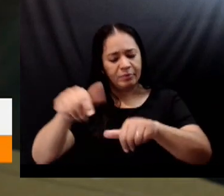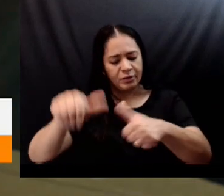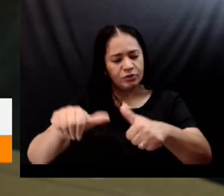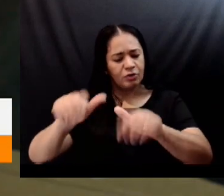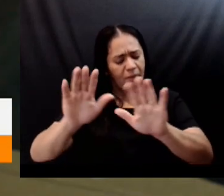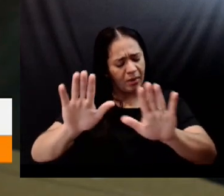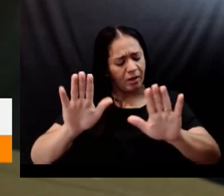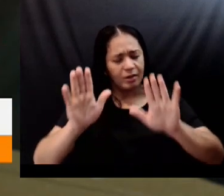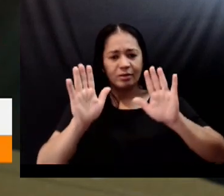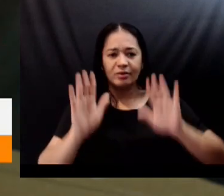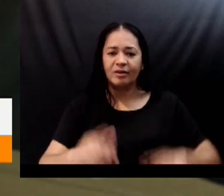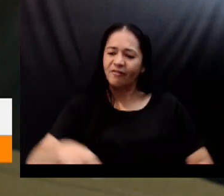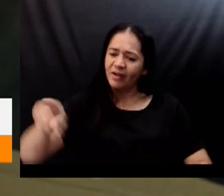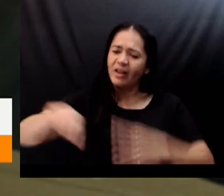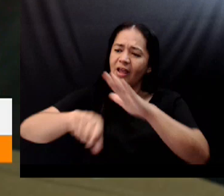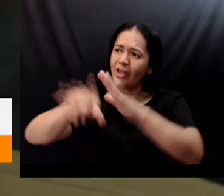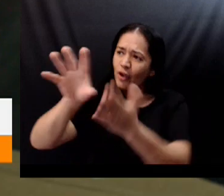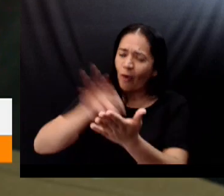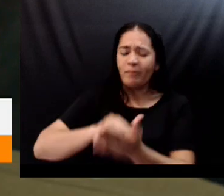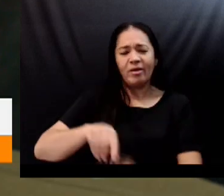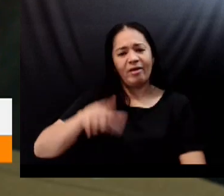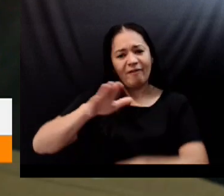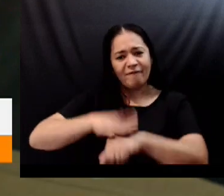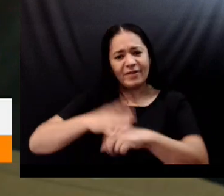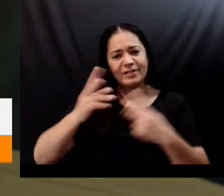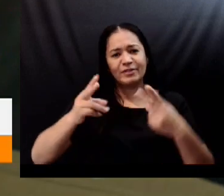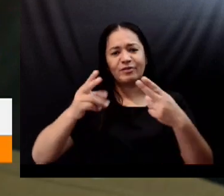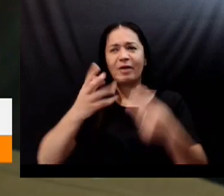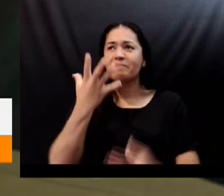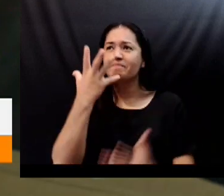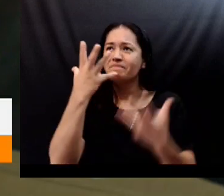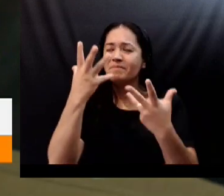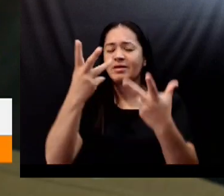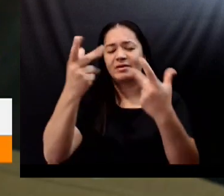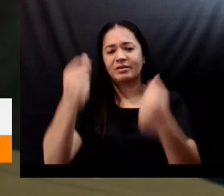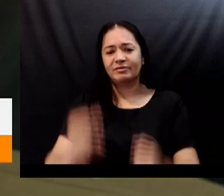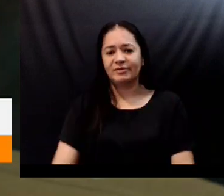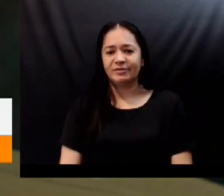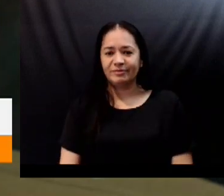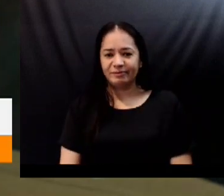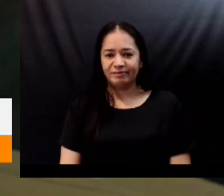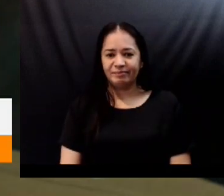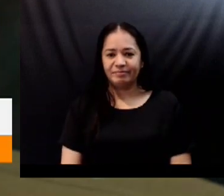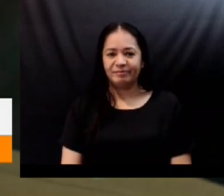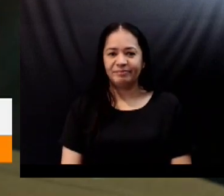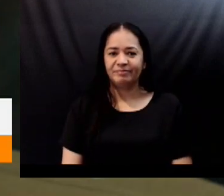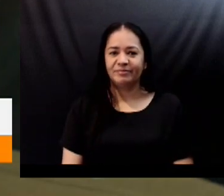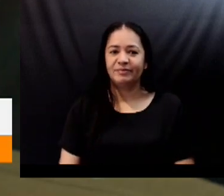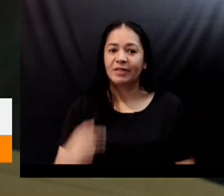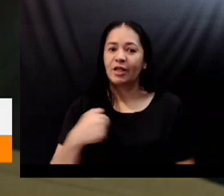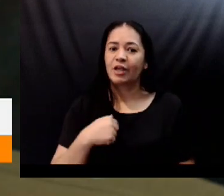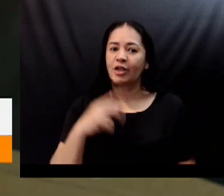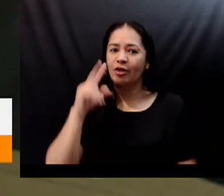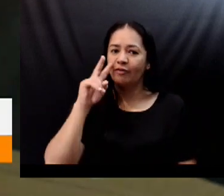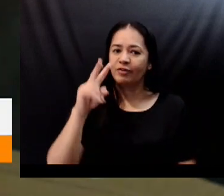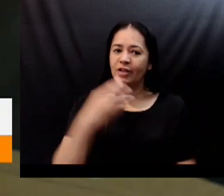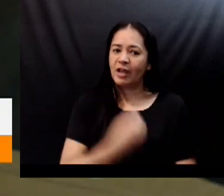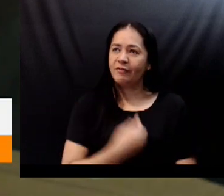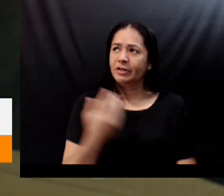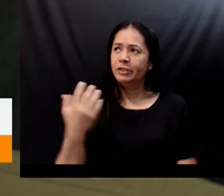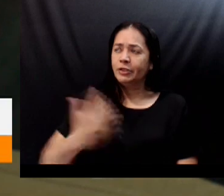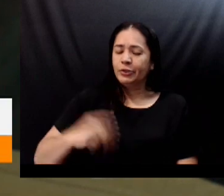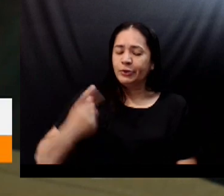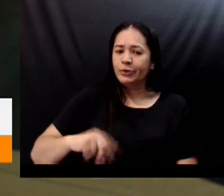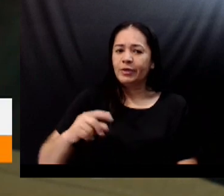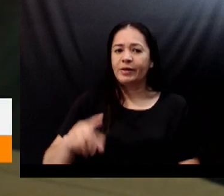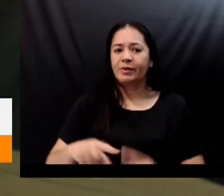lá e faz também. Você vai ver que é maravilhoso, é muito bom. Eu vou falar, eu contemplo. A vida é corrida, eu exijo muito de